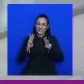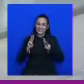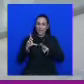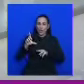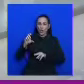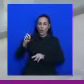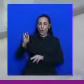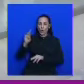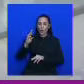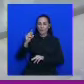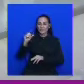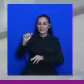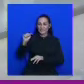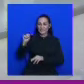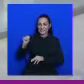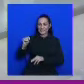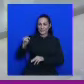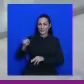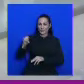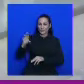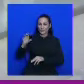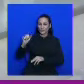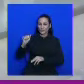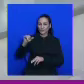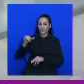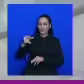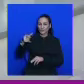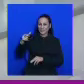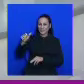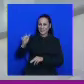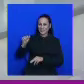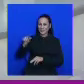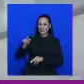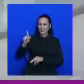www.loterias.caixa.gov.br.